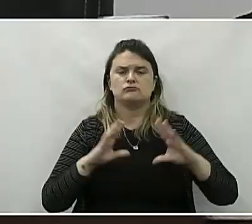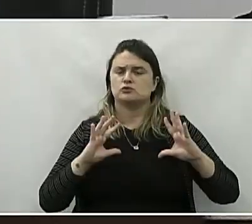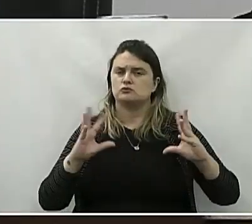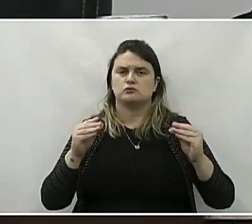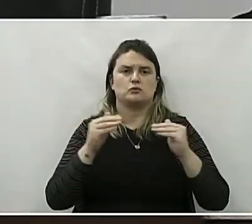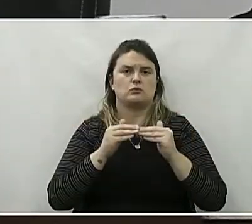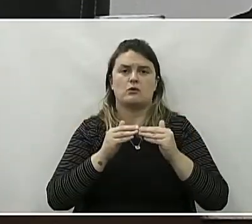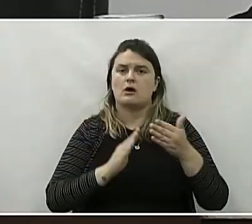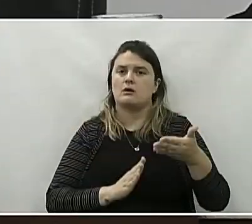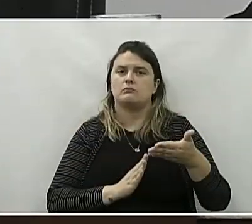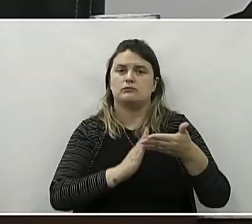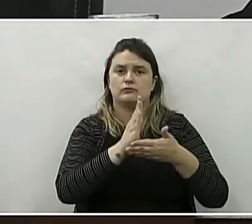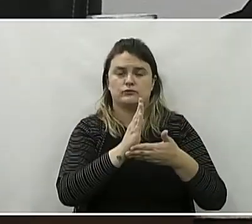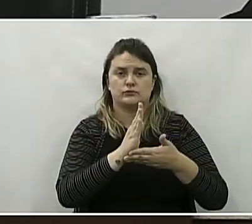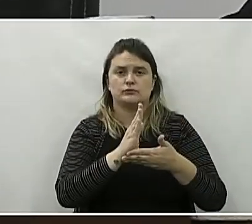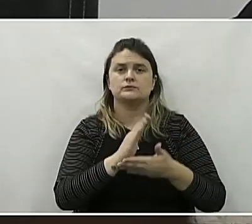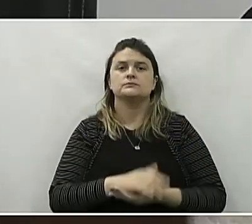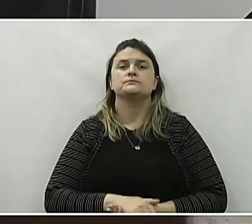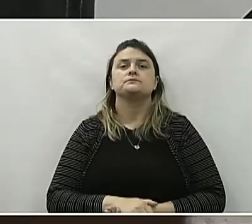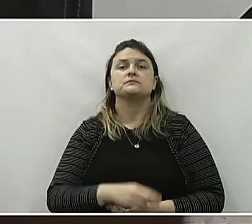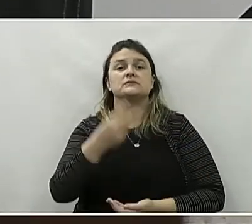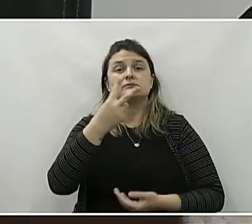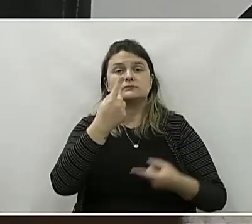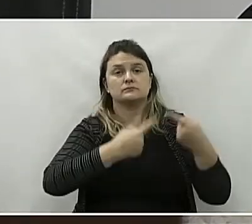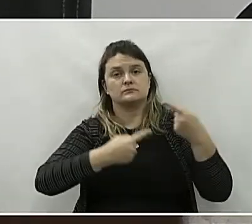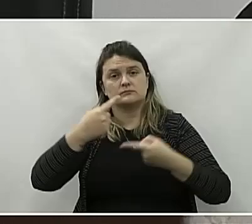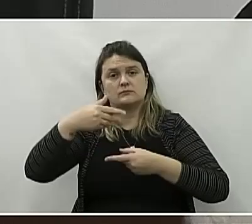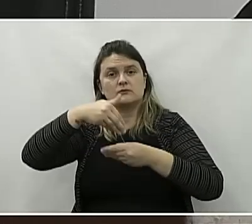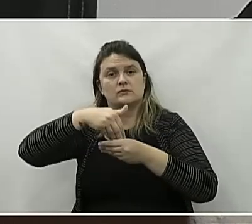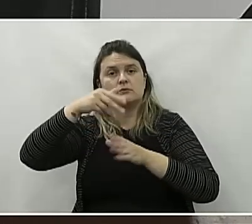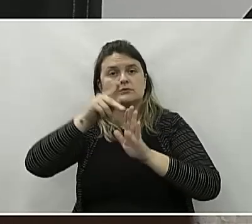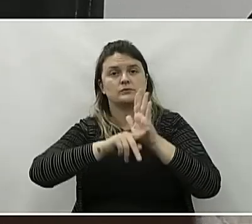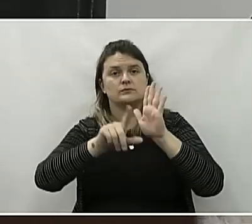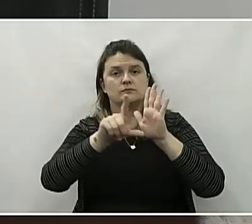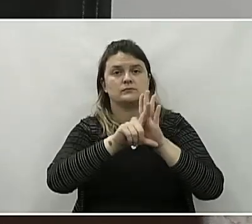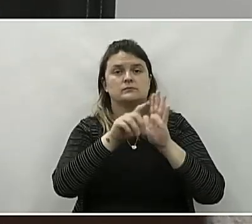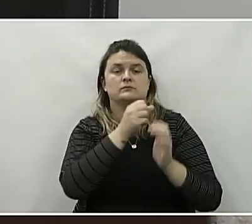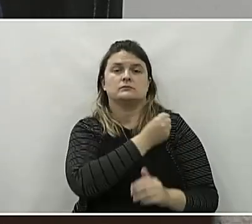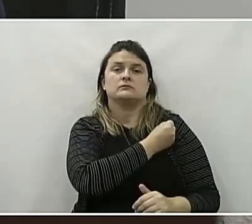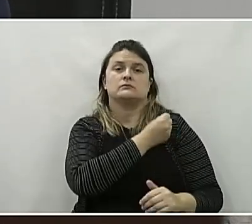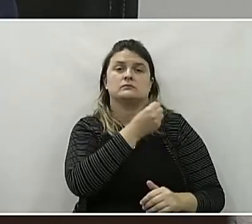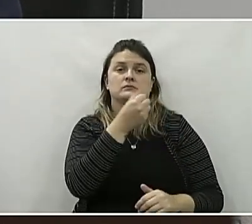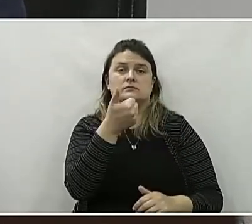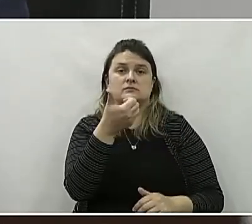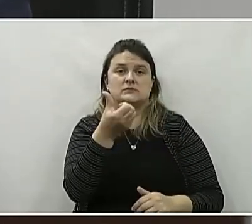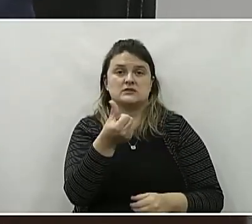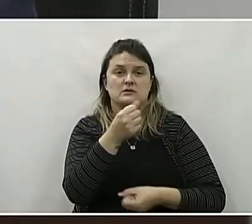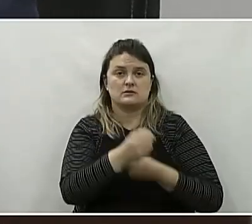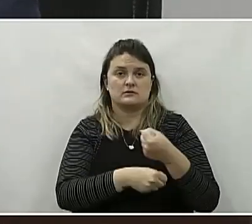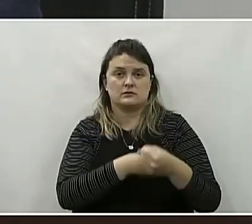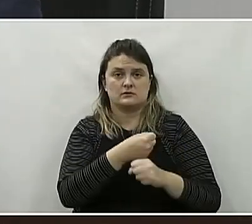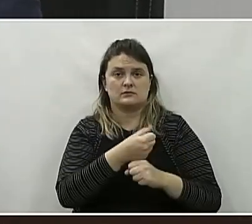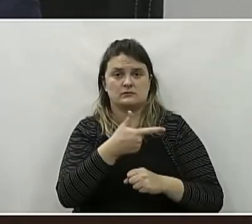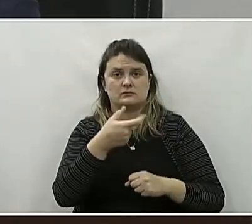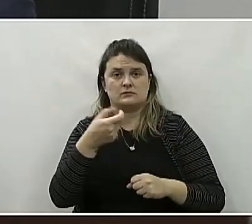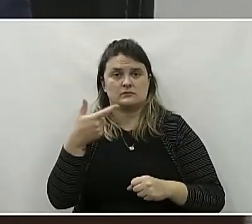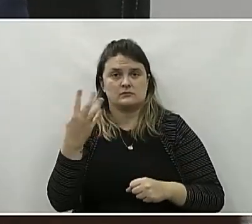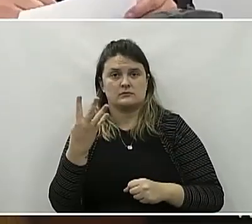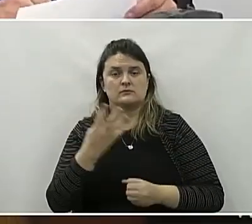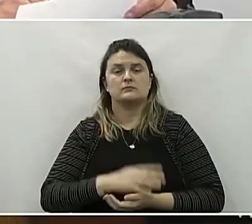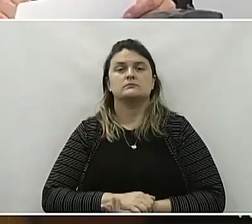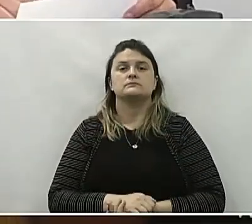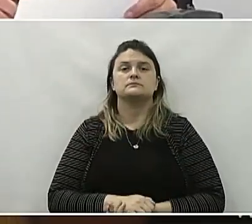Está aprovado, em segunda discussão, a votação do projeto de lei ordinária de número 16.2024.